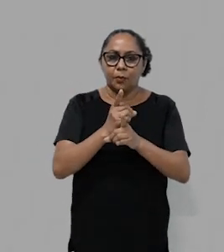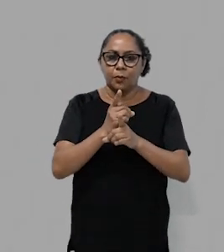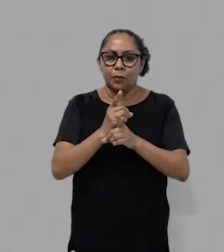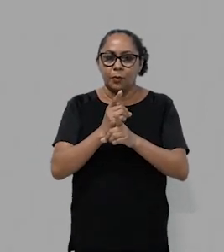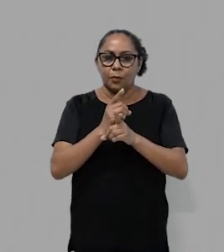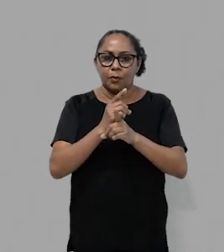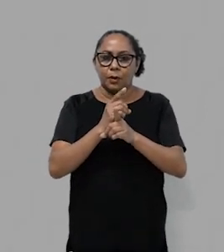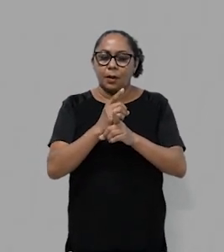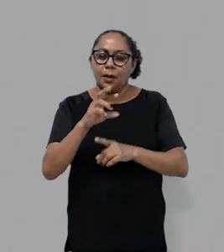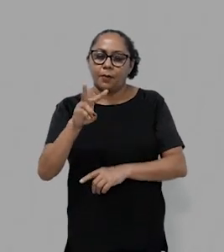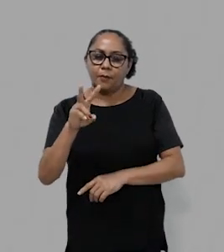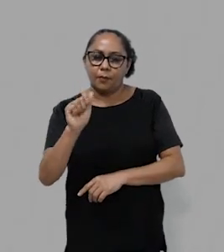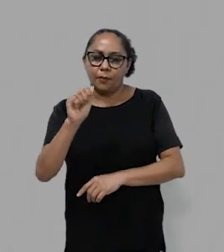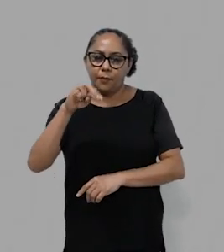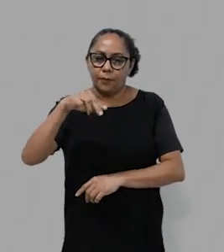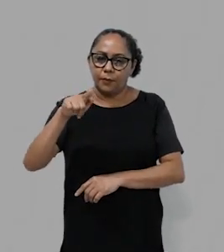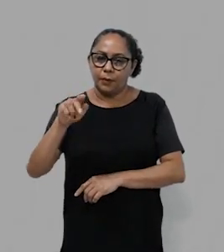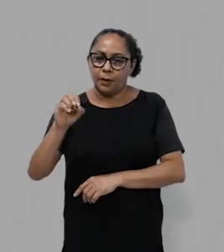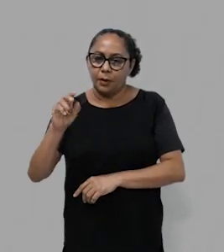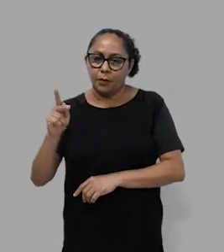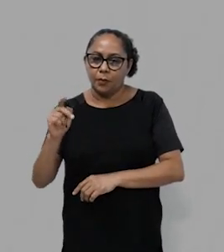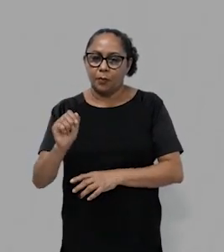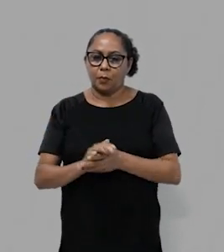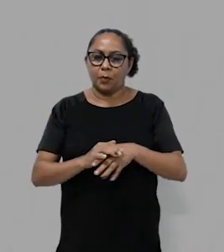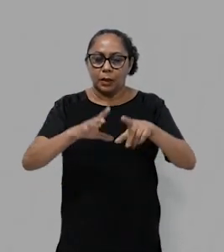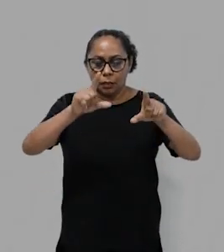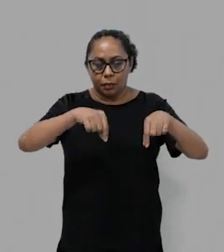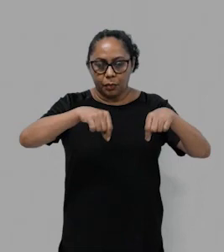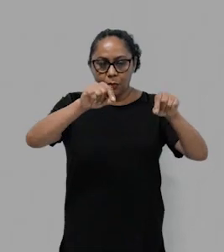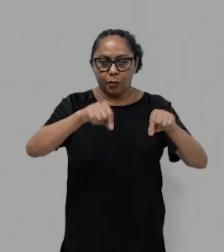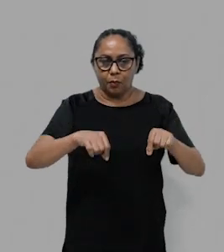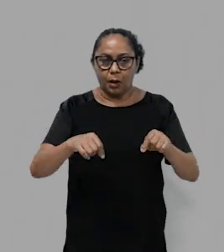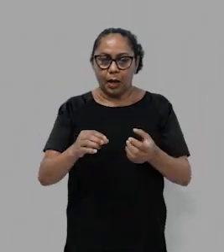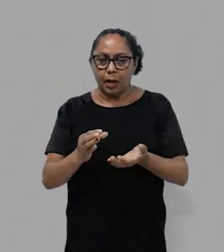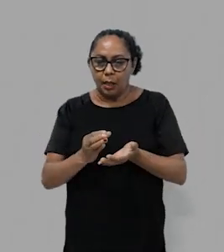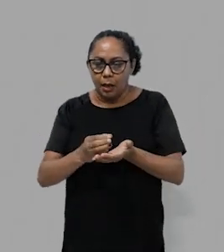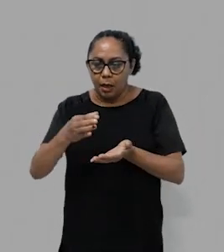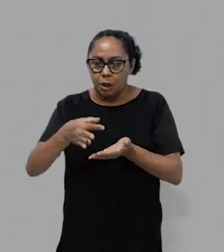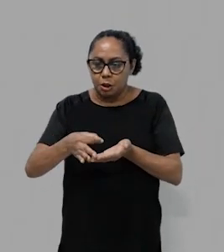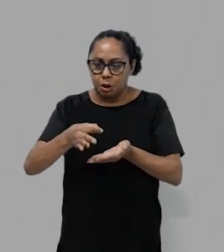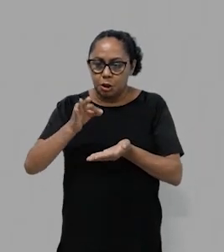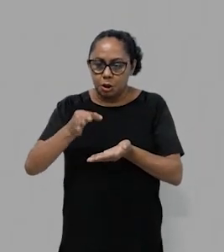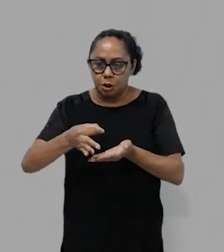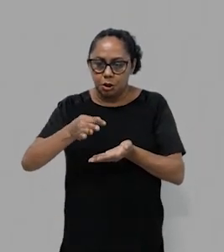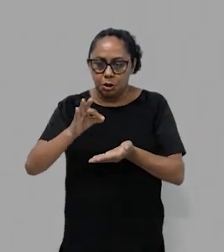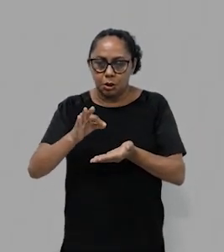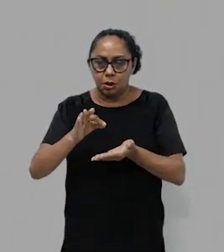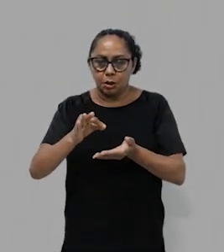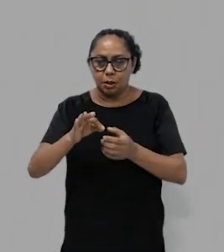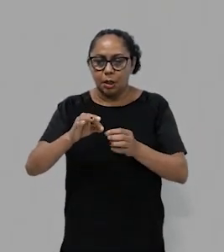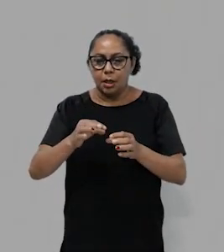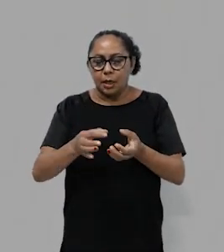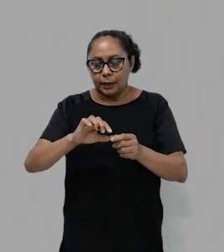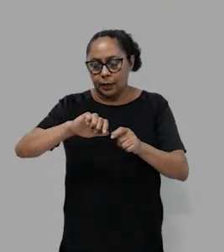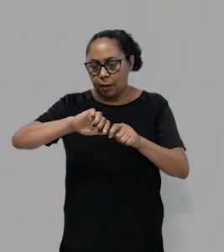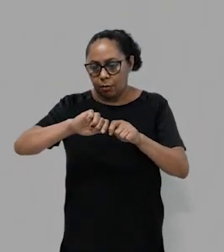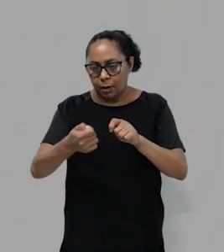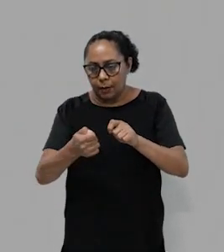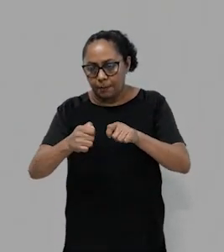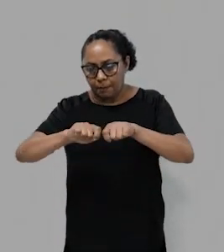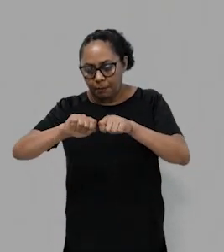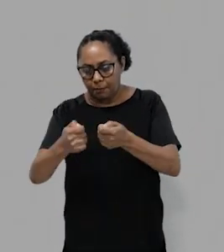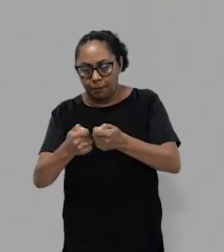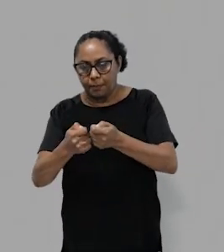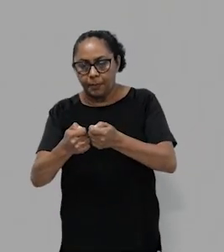de celular, toalha, xícaras. Eu até achei uma xícara fantástica, uma xícara com a alça quebrada, né, a orelha